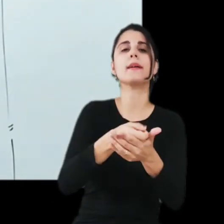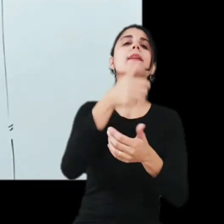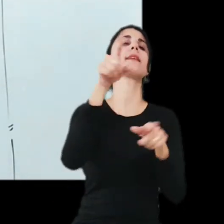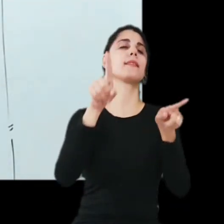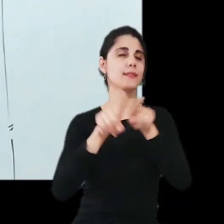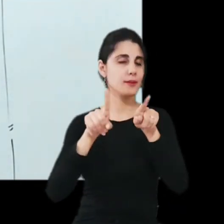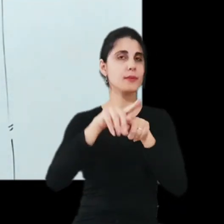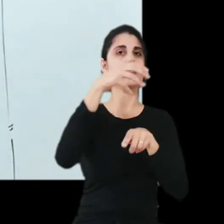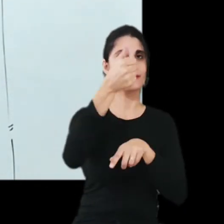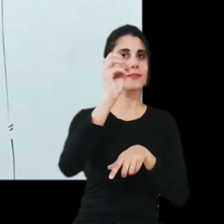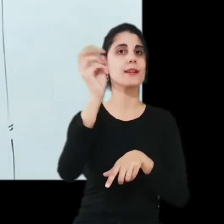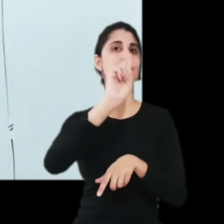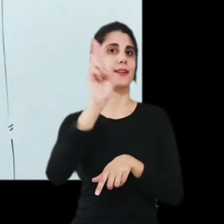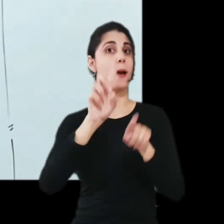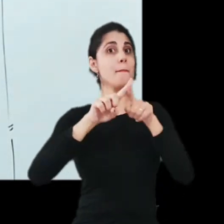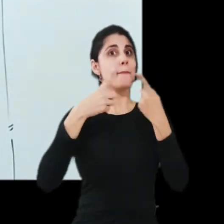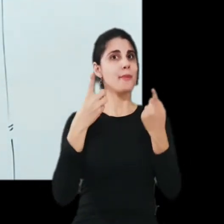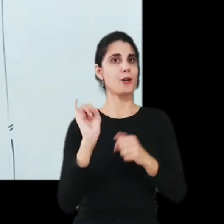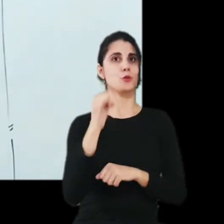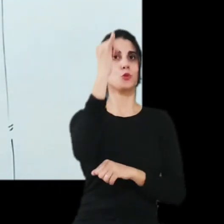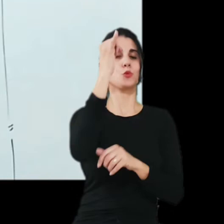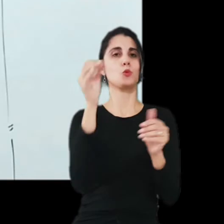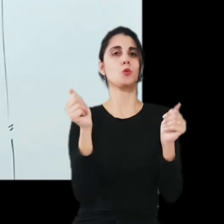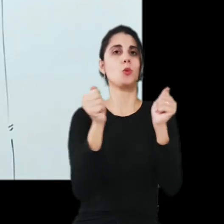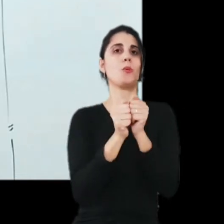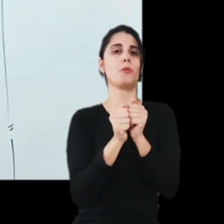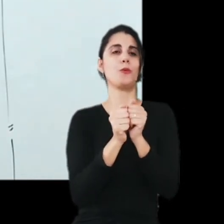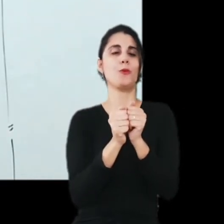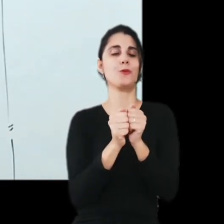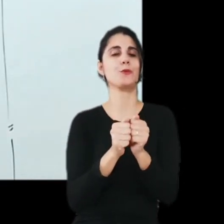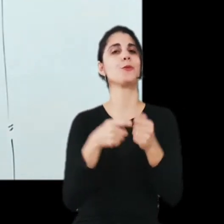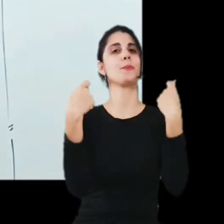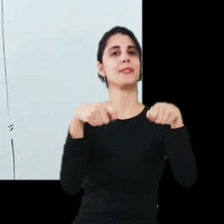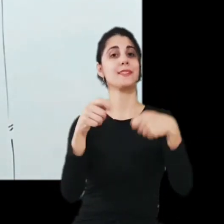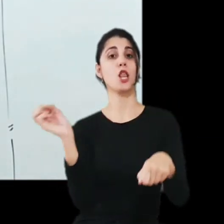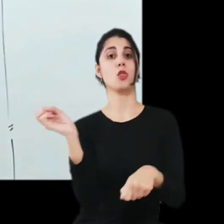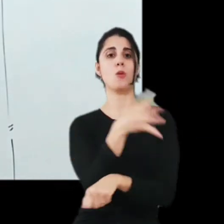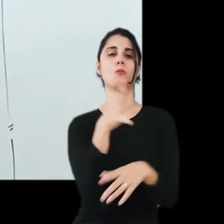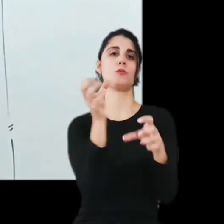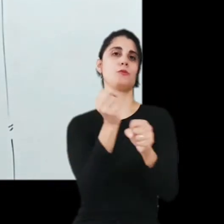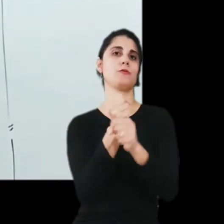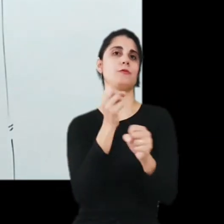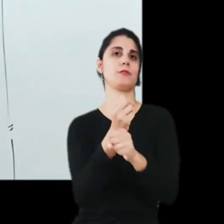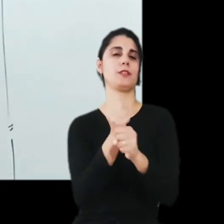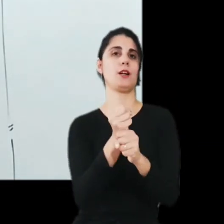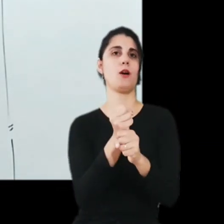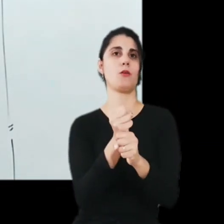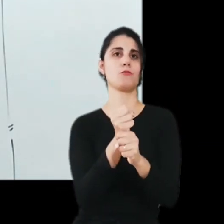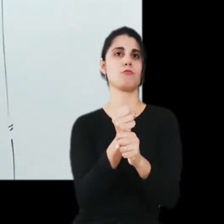R$10. Já o juro composto, eu devo fazer um novo cálculo agora em cima de